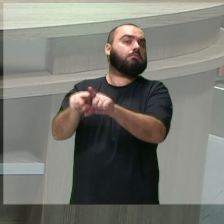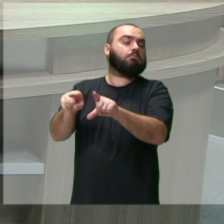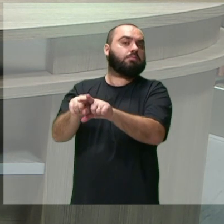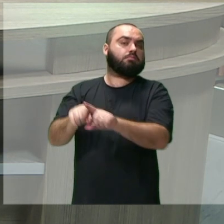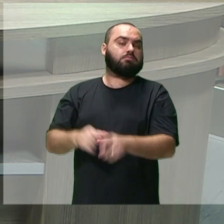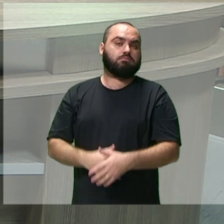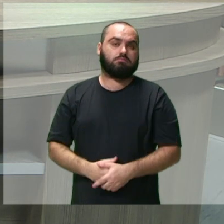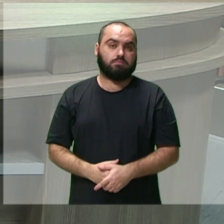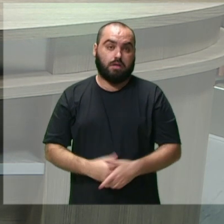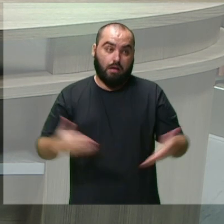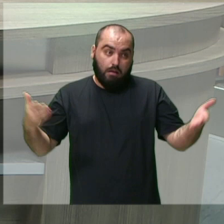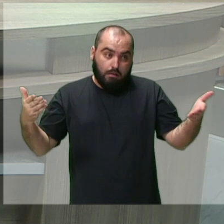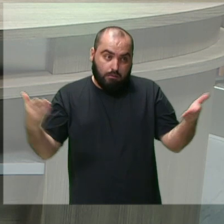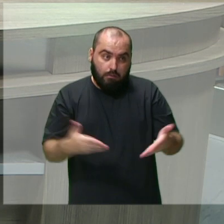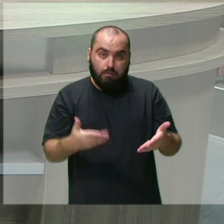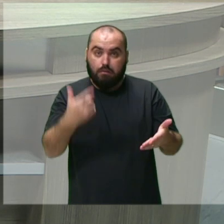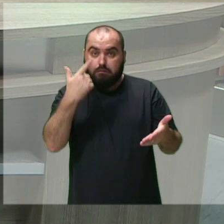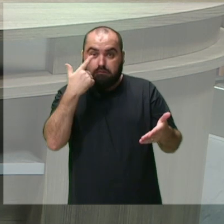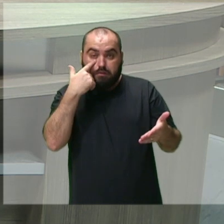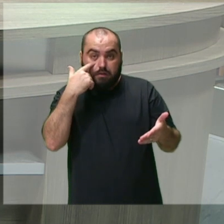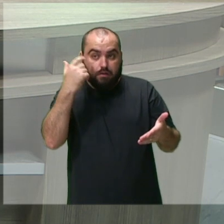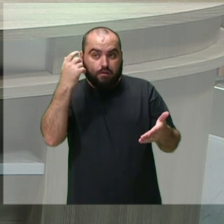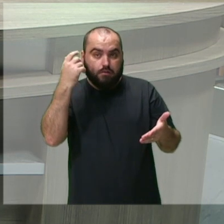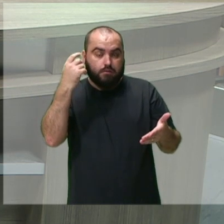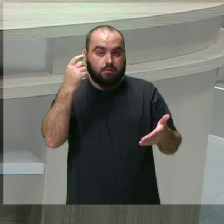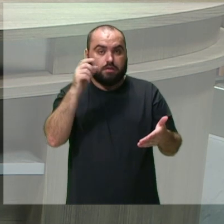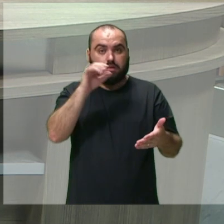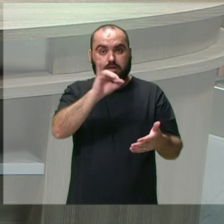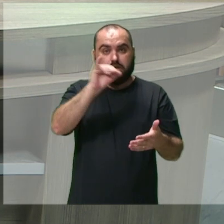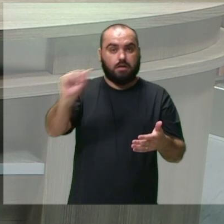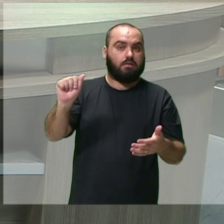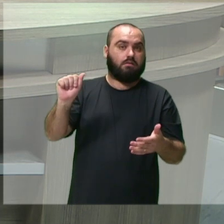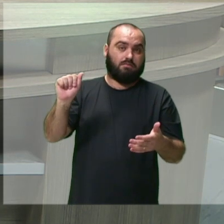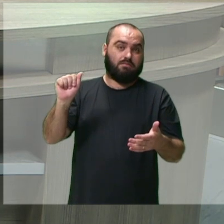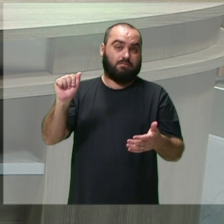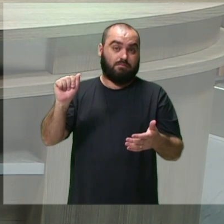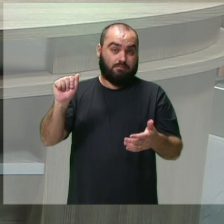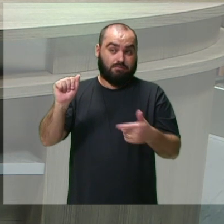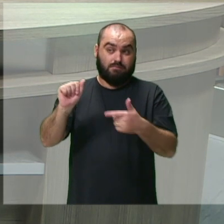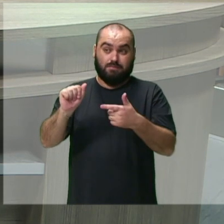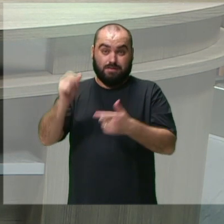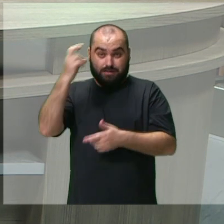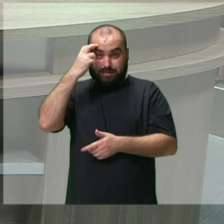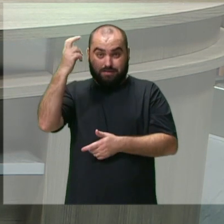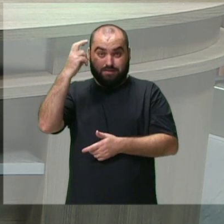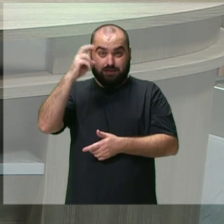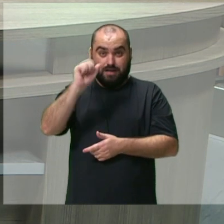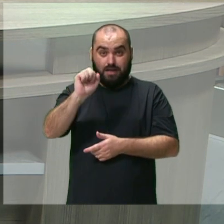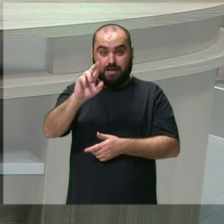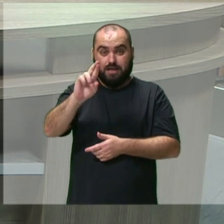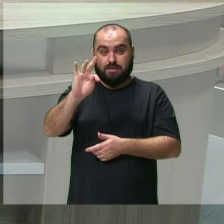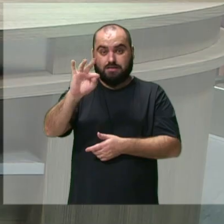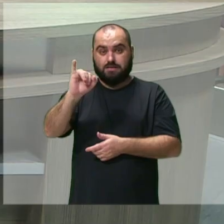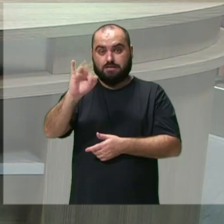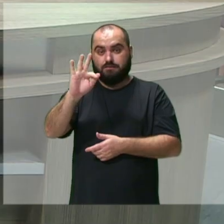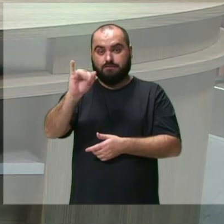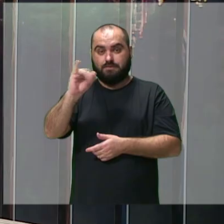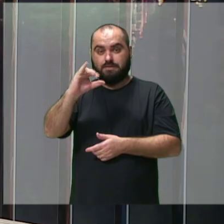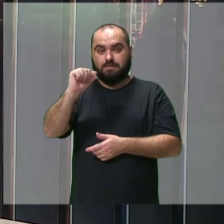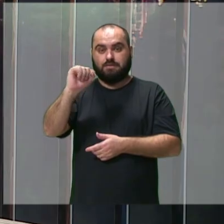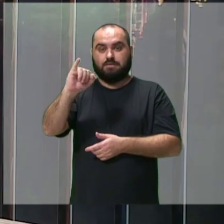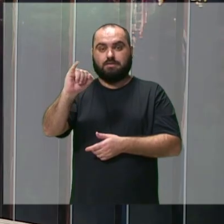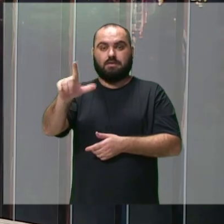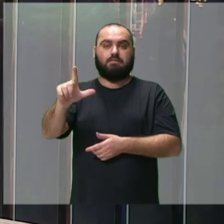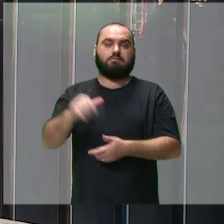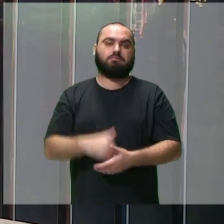surpreendido com a inteligência artificial, ela está desenvolvendo coisas incríveis. Mas eu acho que ainda não vai, ainda vai